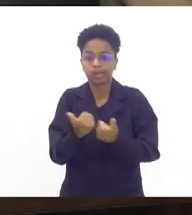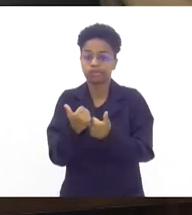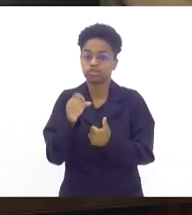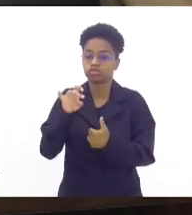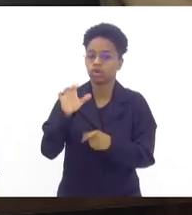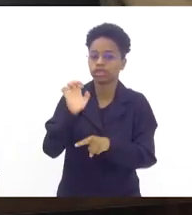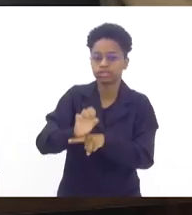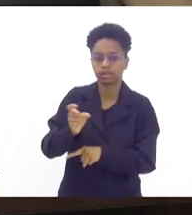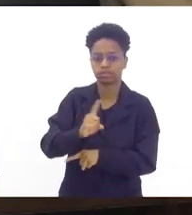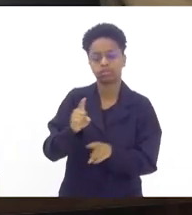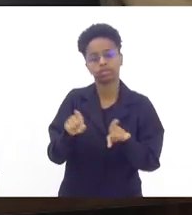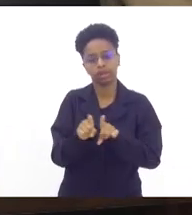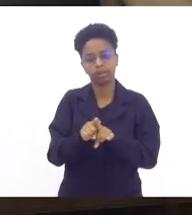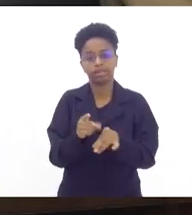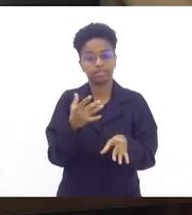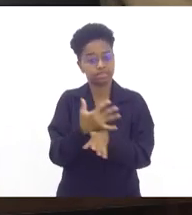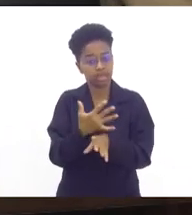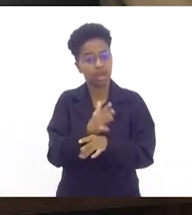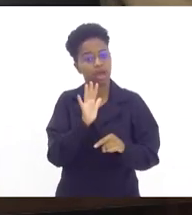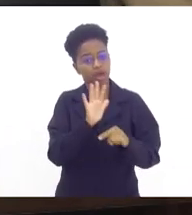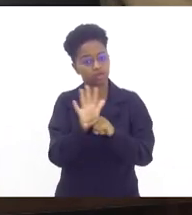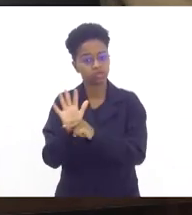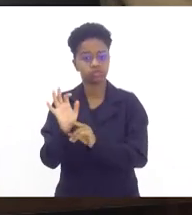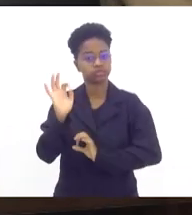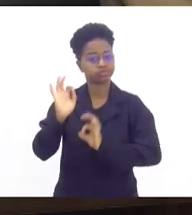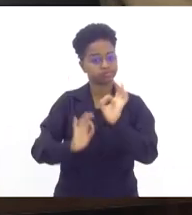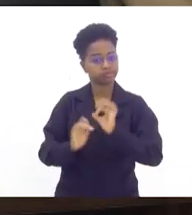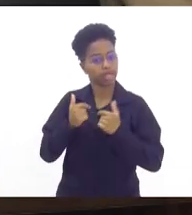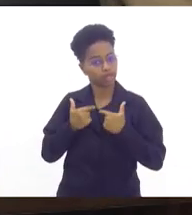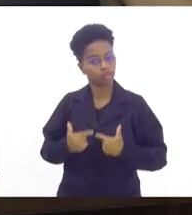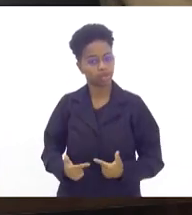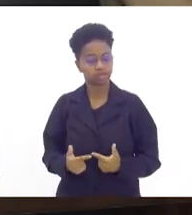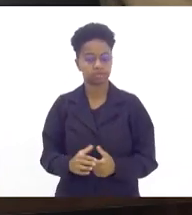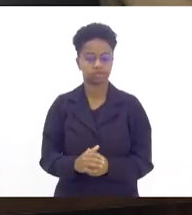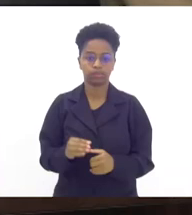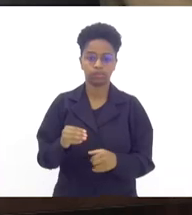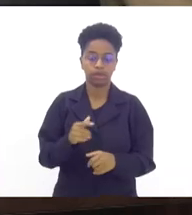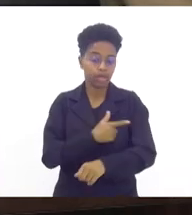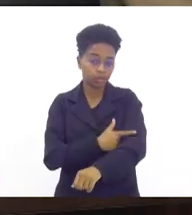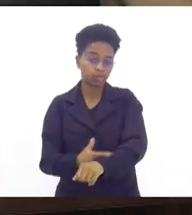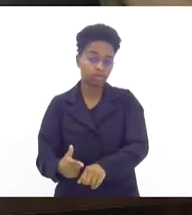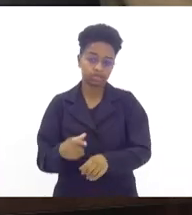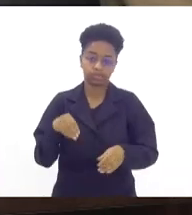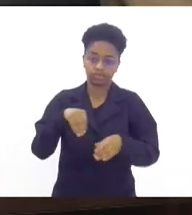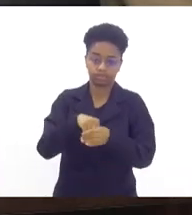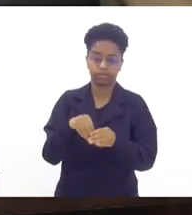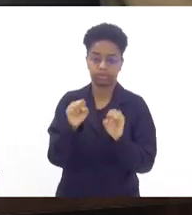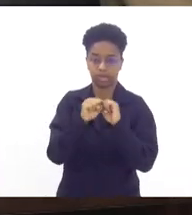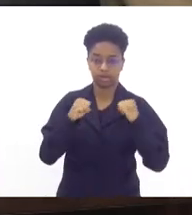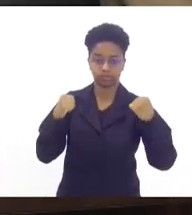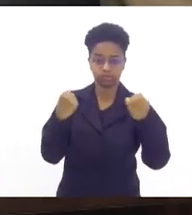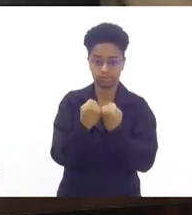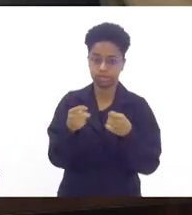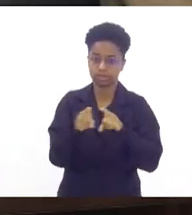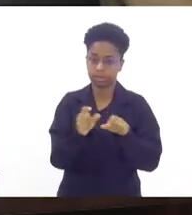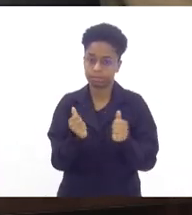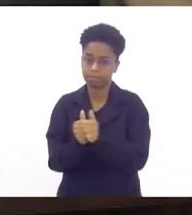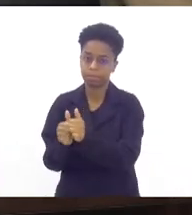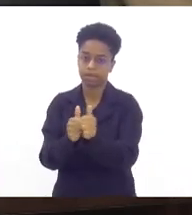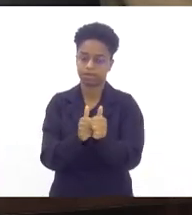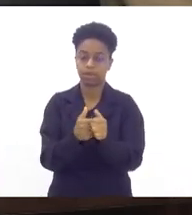o município na questão dessa dessa civilização em torno dos Estados dos Estados né É uma questão